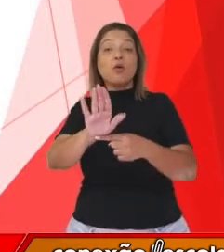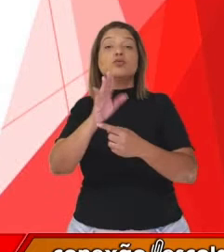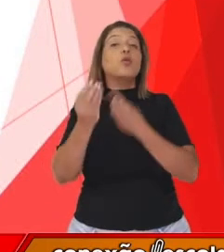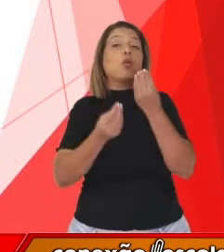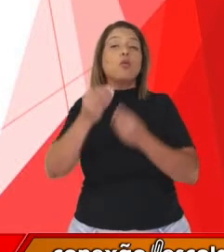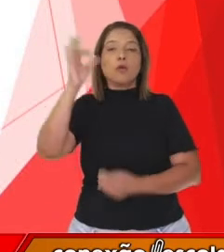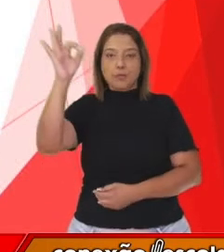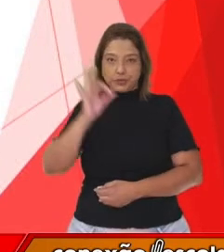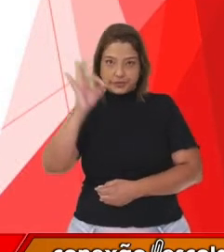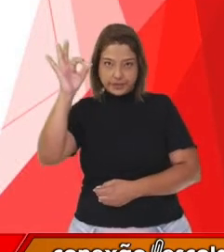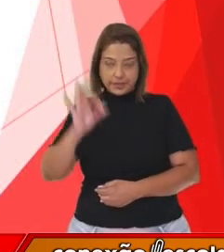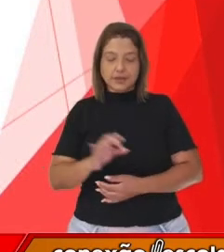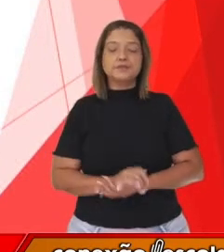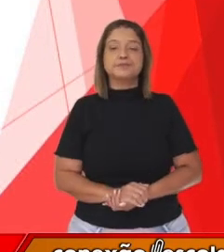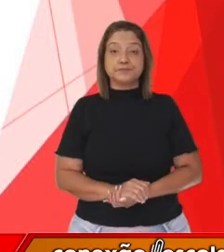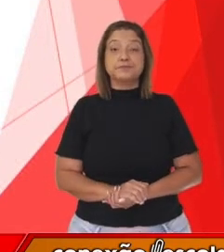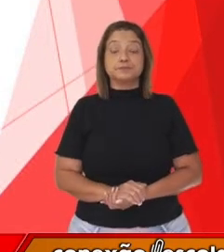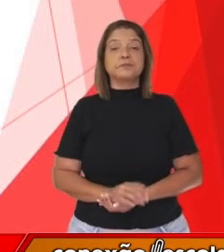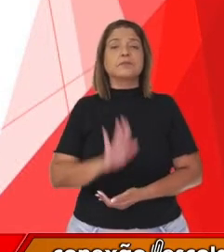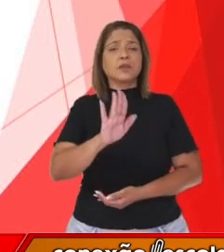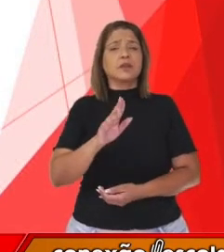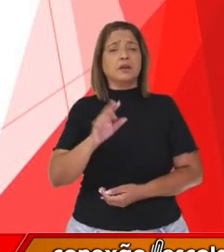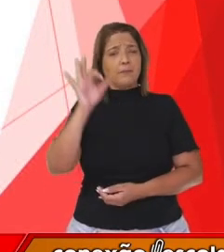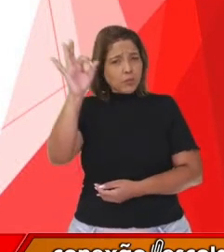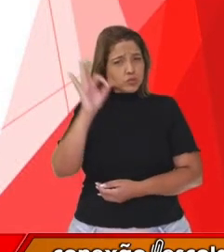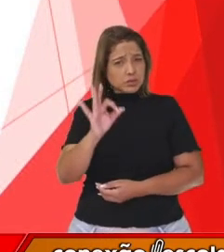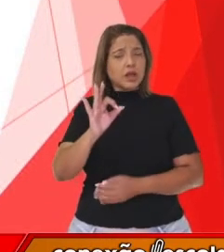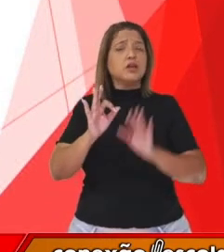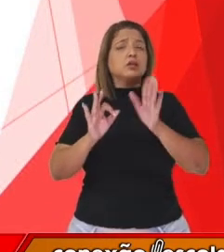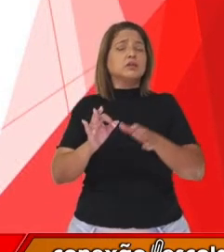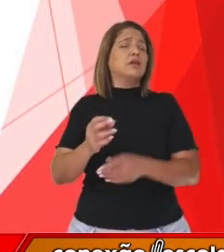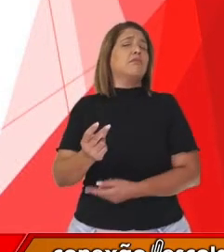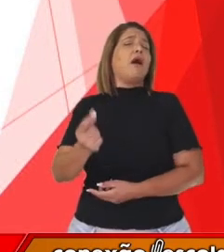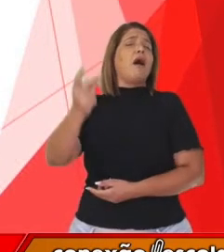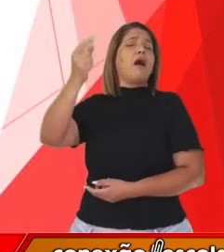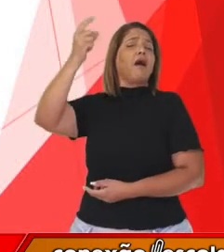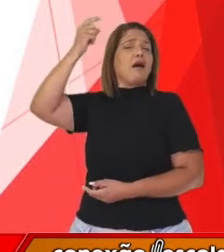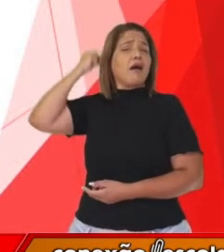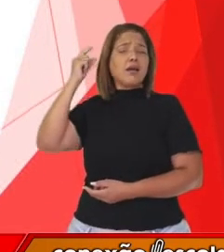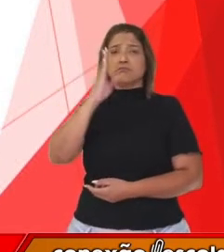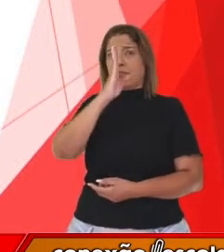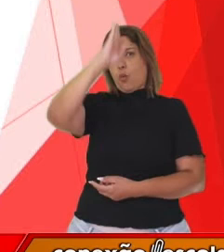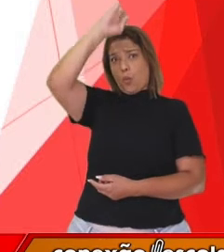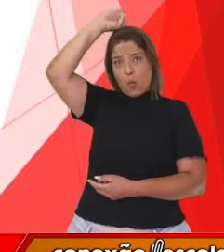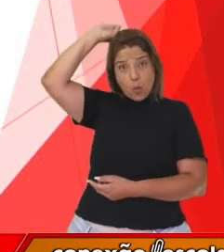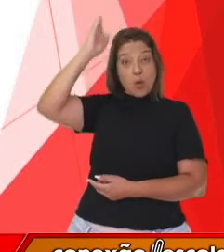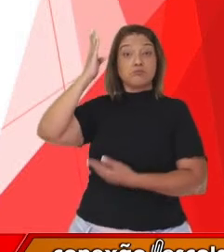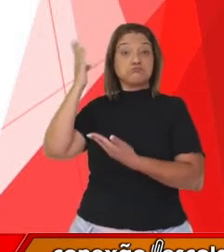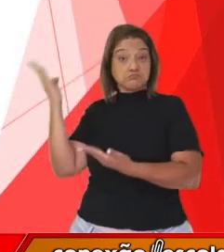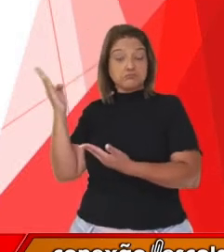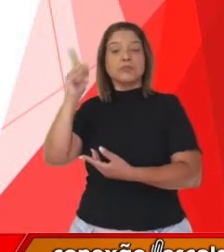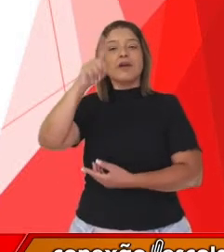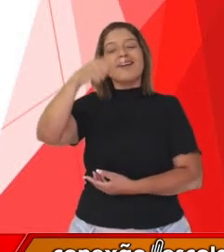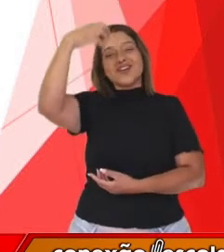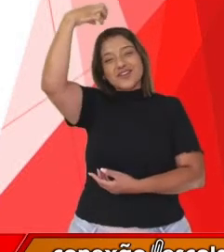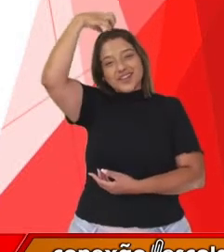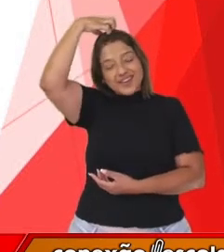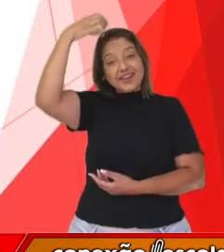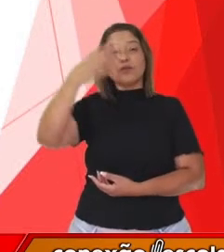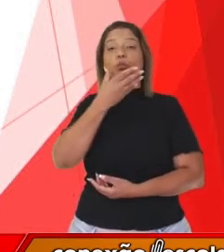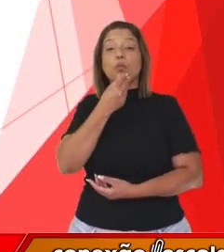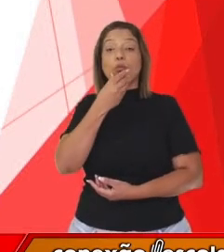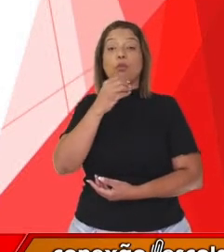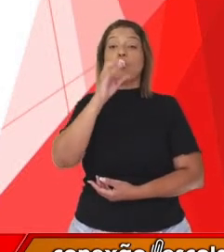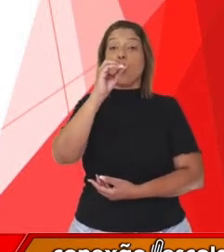de porcentagens acontece desde a época do Império Romano. O imperador Otávio Augusto impunha